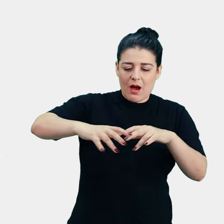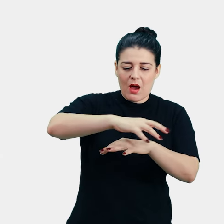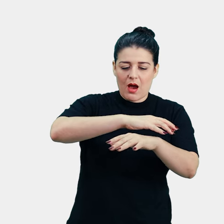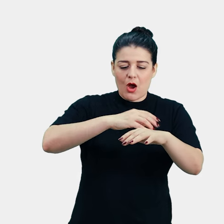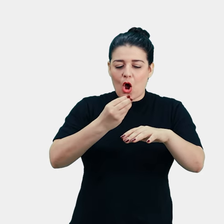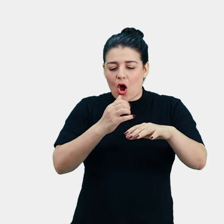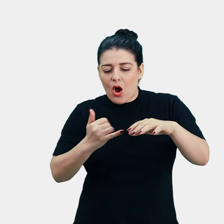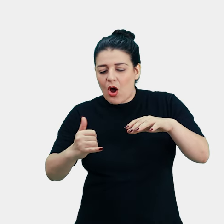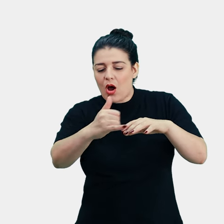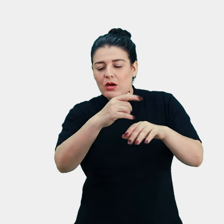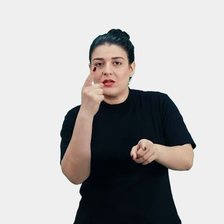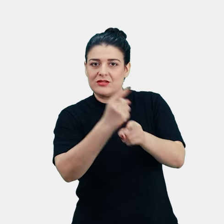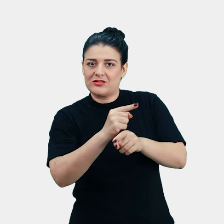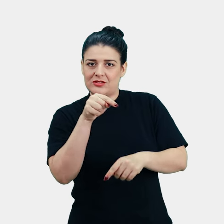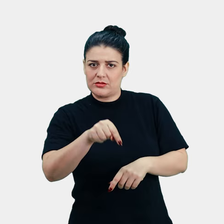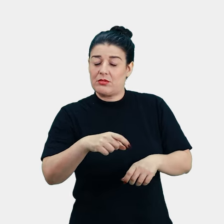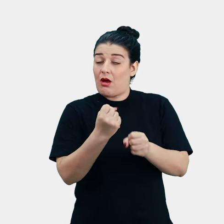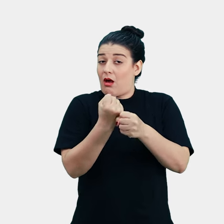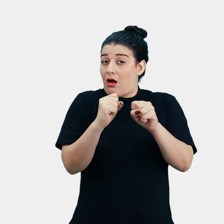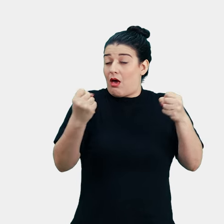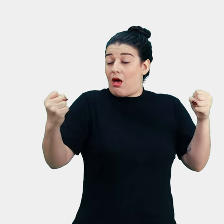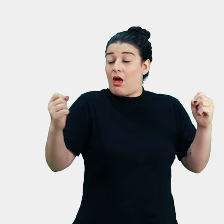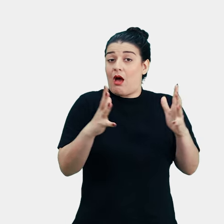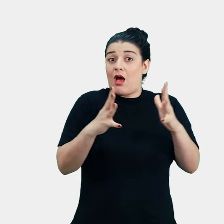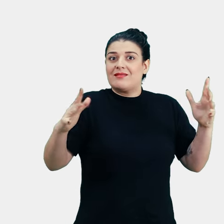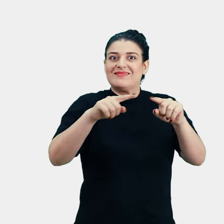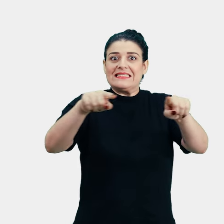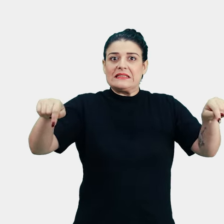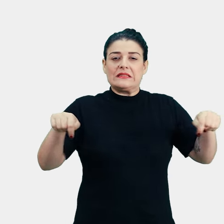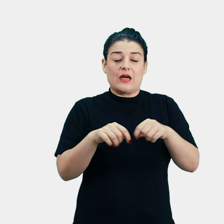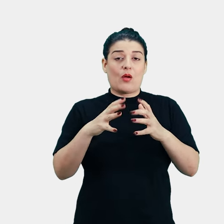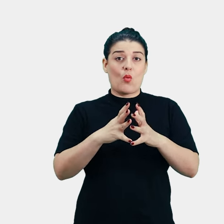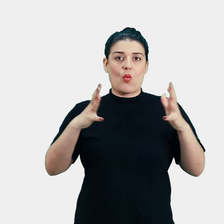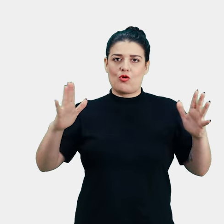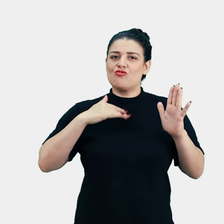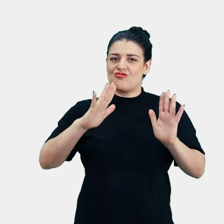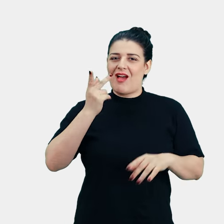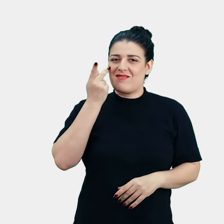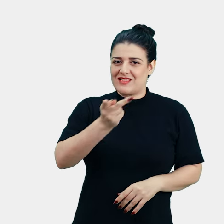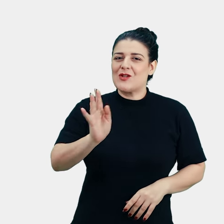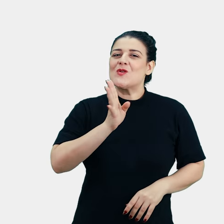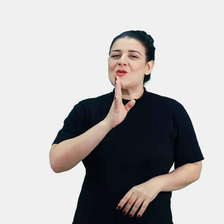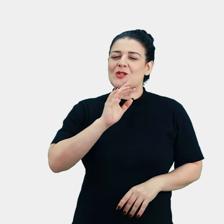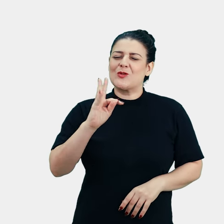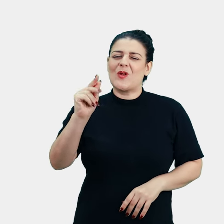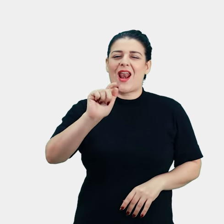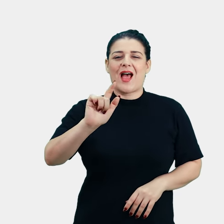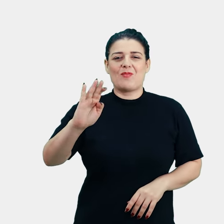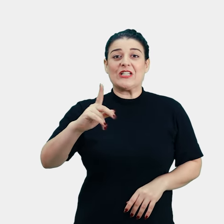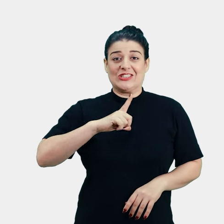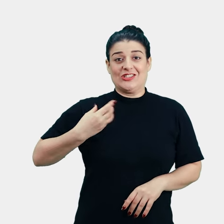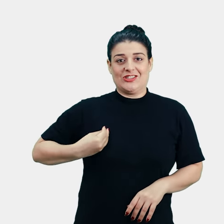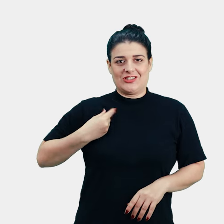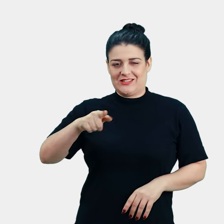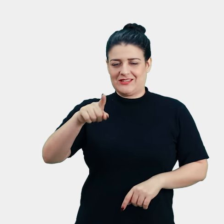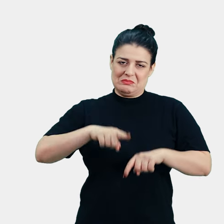movimentação. Esse equipamento é gigante, ele ocupa uma sala inteira, pessoal. Eu já visitei, conheço laboratórios que possuem